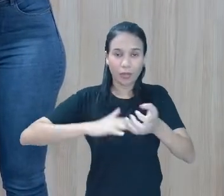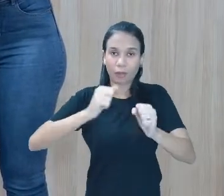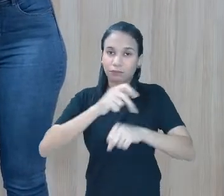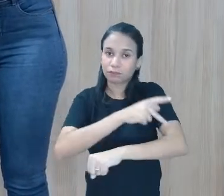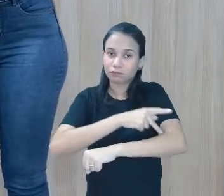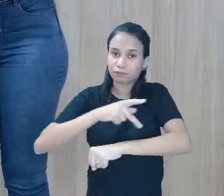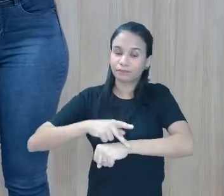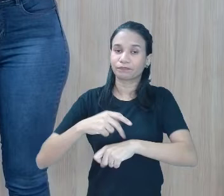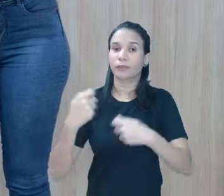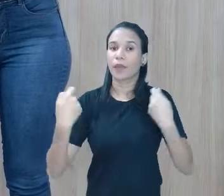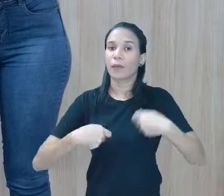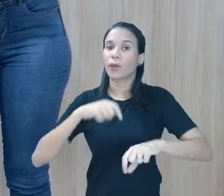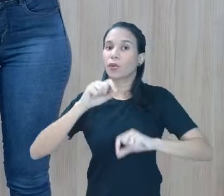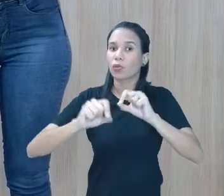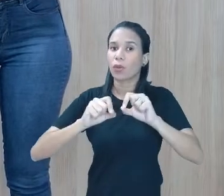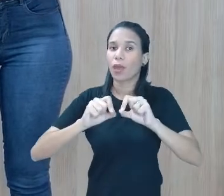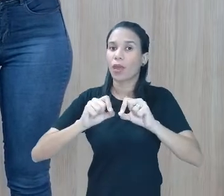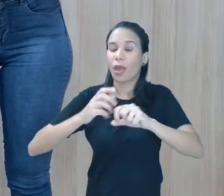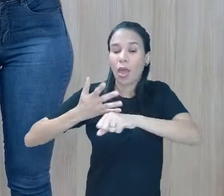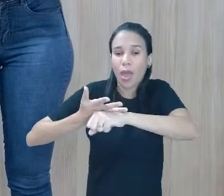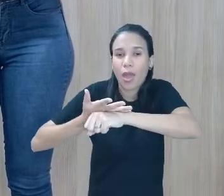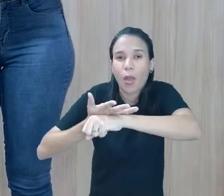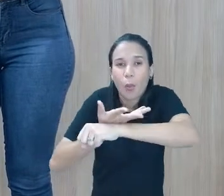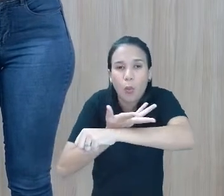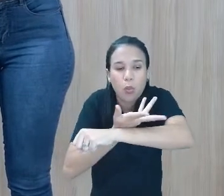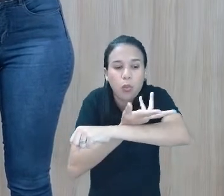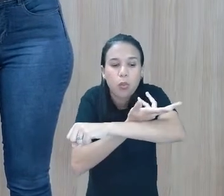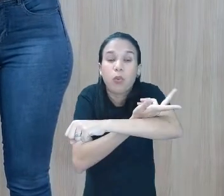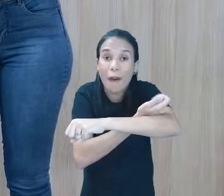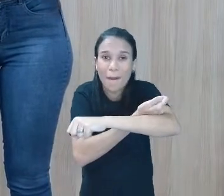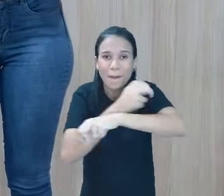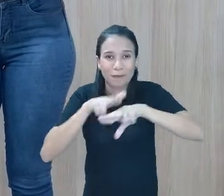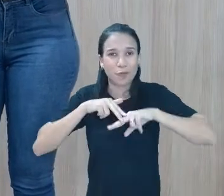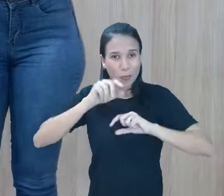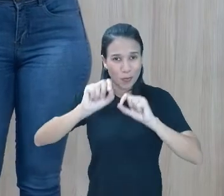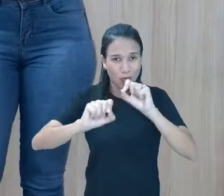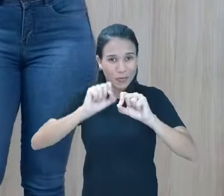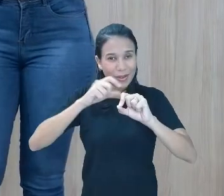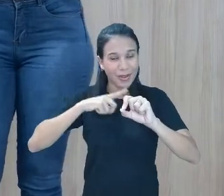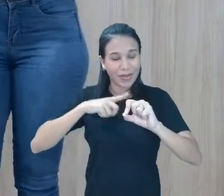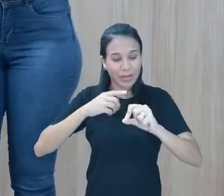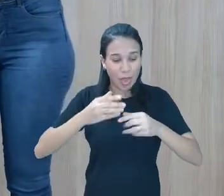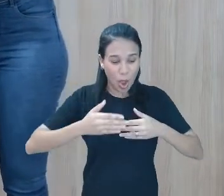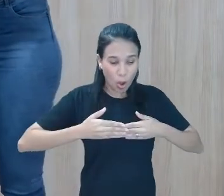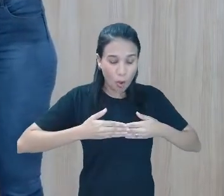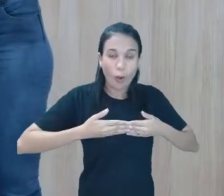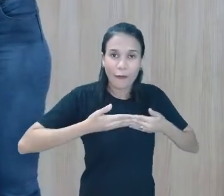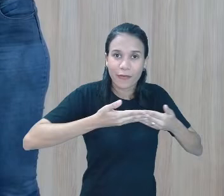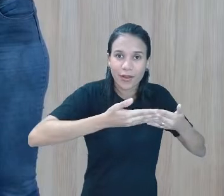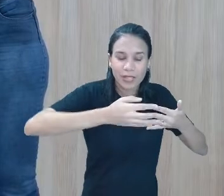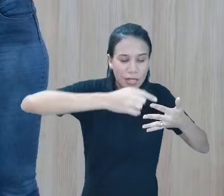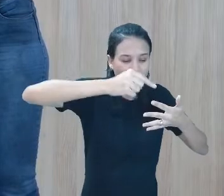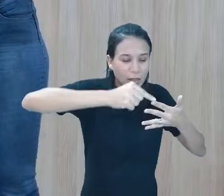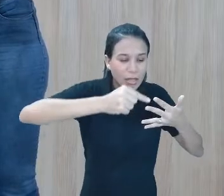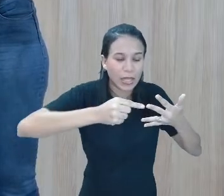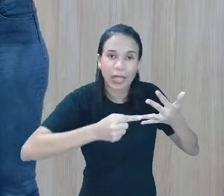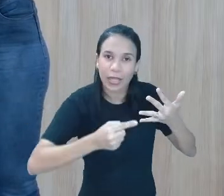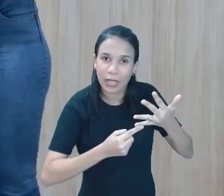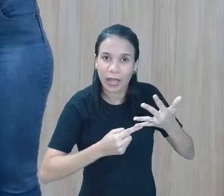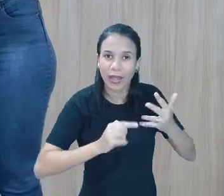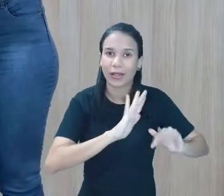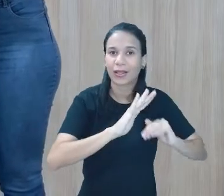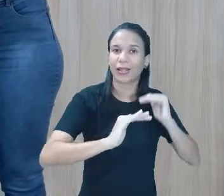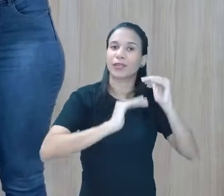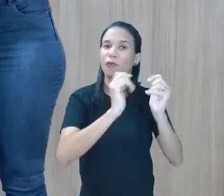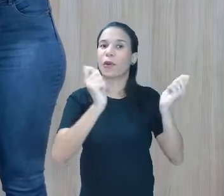pedagógicas, elas precipitam emoções. Né? Então, a gente está falando de oferecer possibilidade de